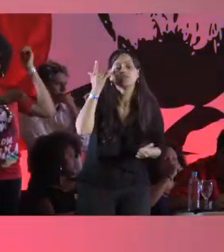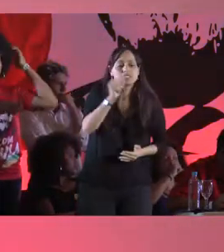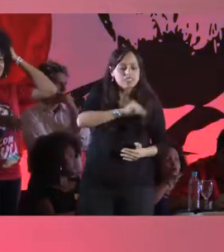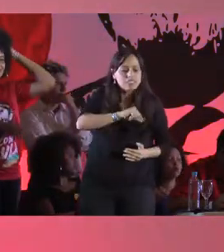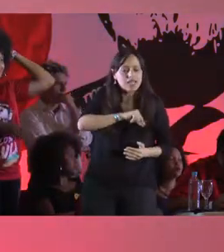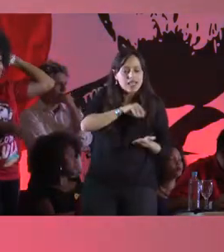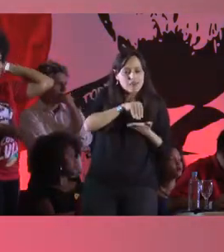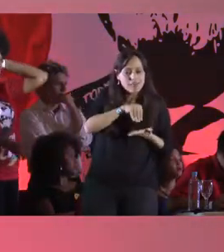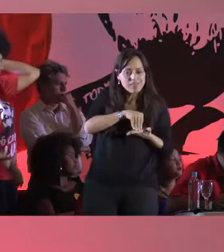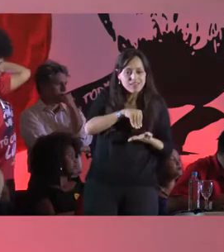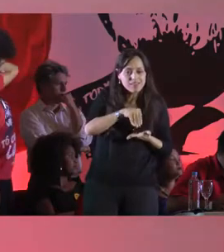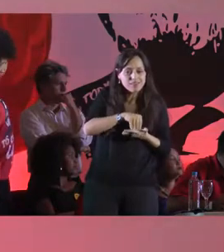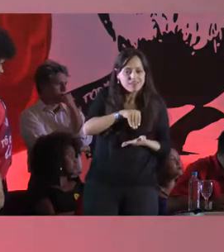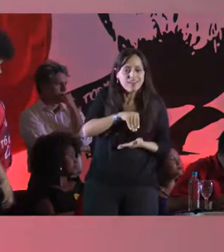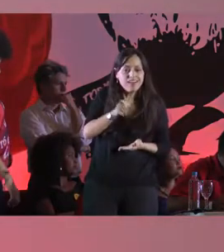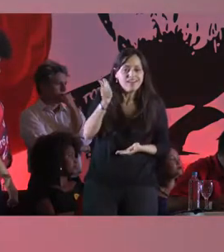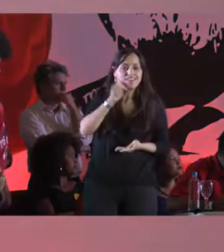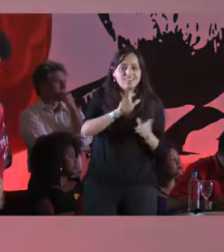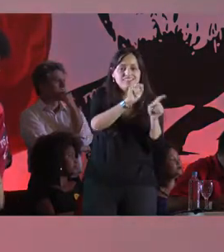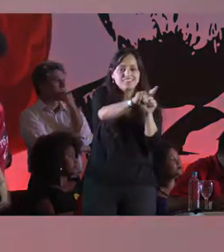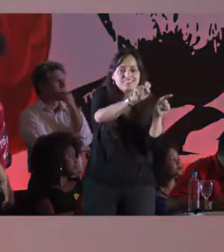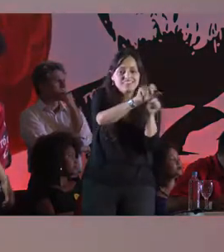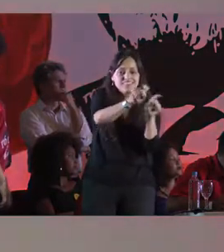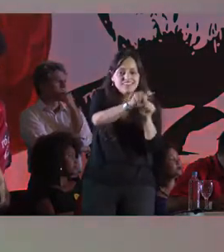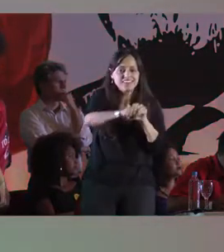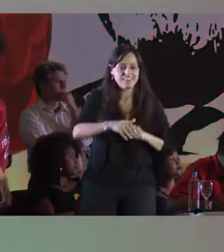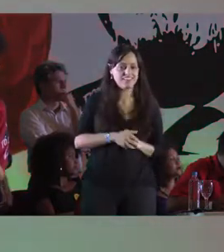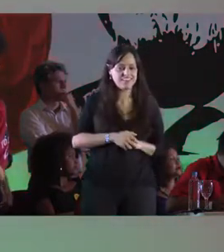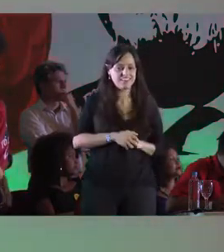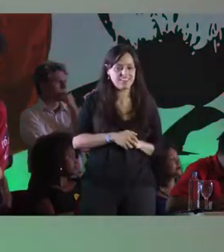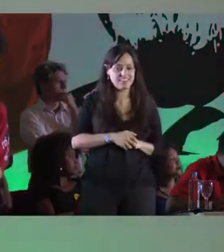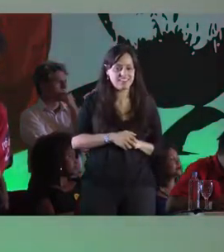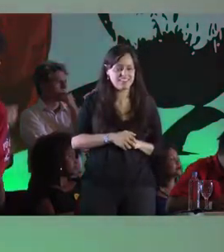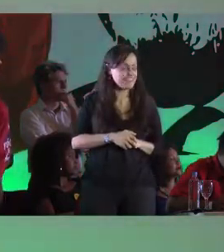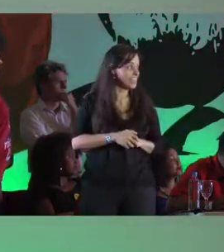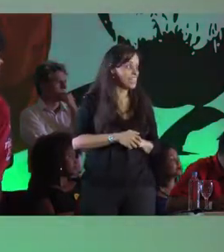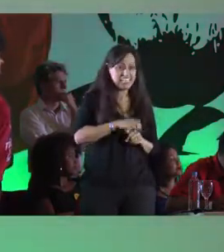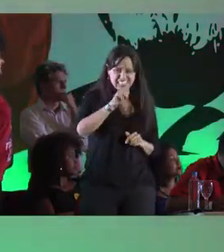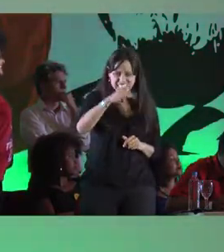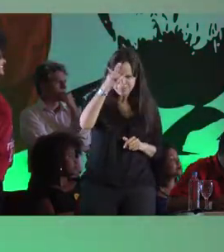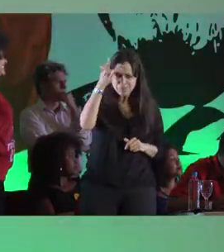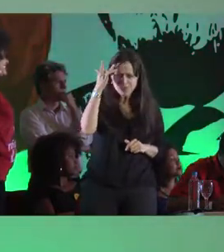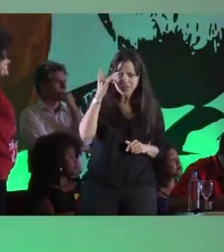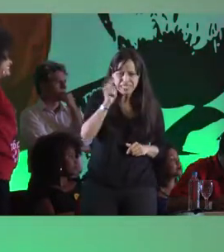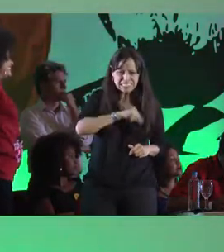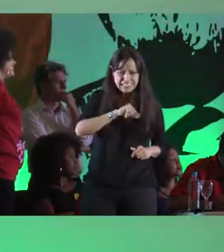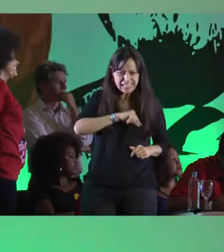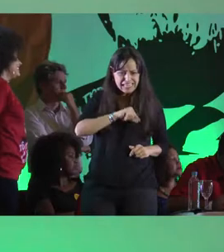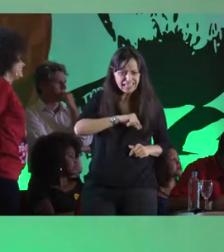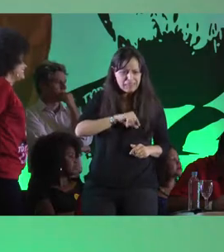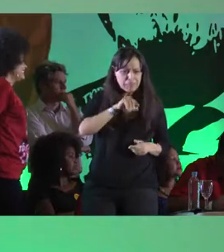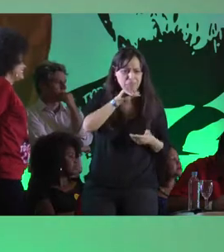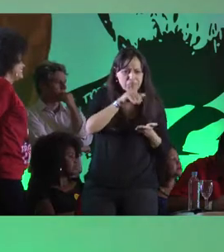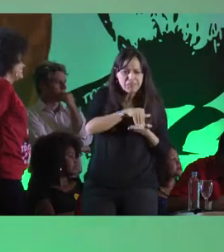mínimo. Porque se você não der subsídio, quem ganha até o mínimo não pode pagar 300 de aluguel, porque se